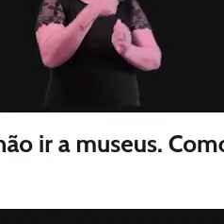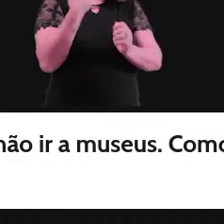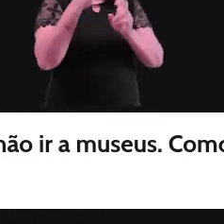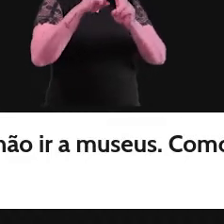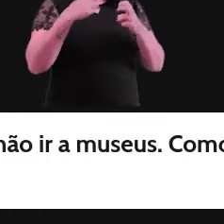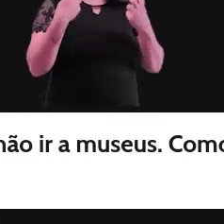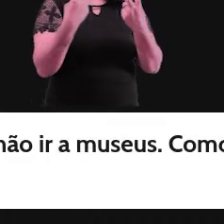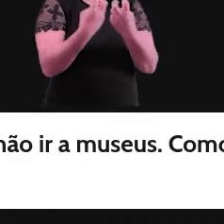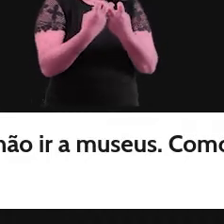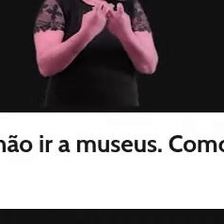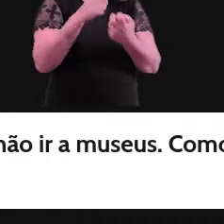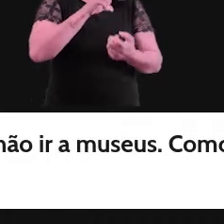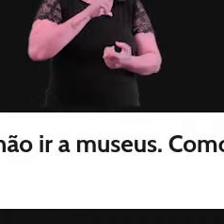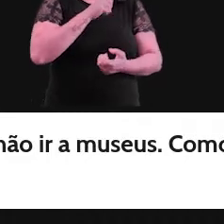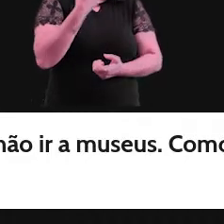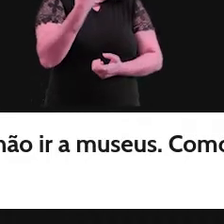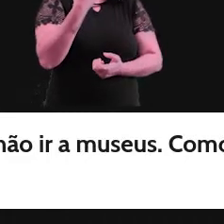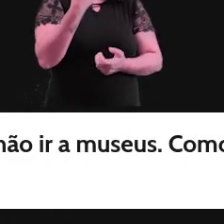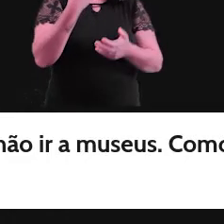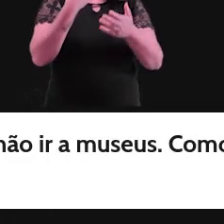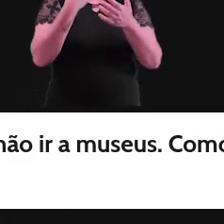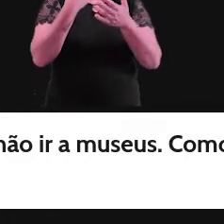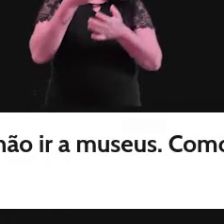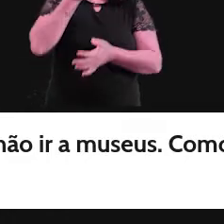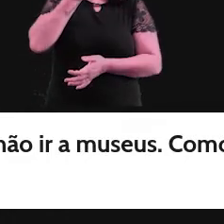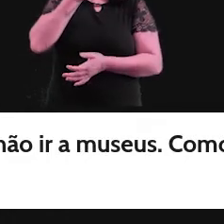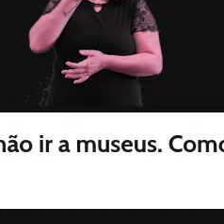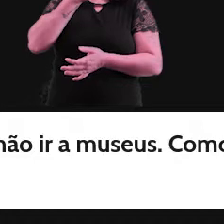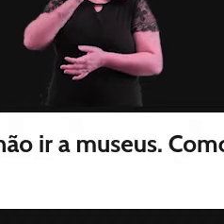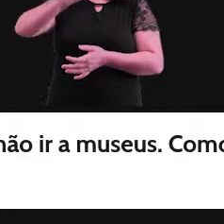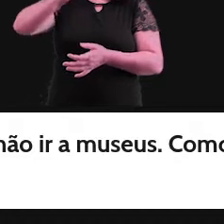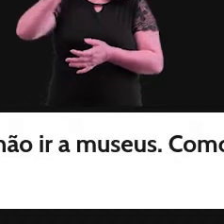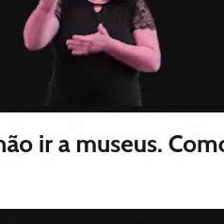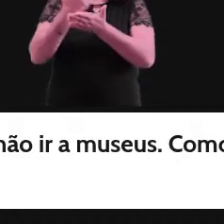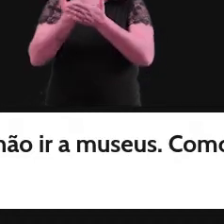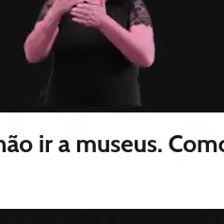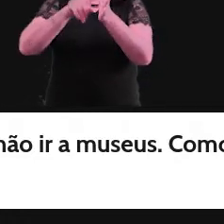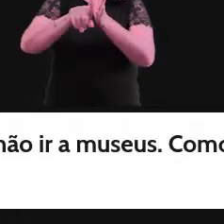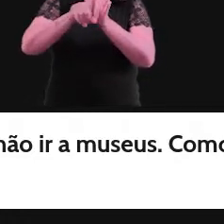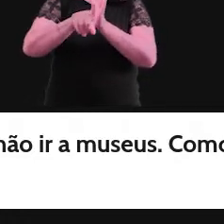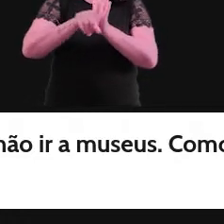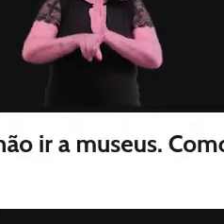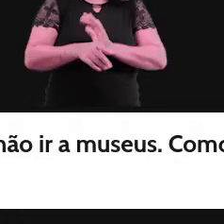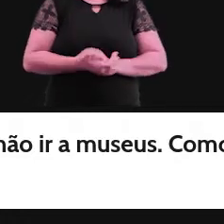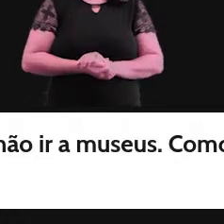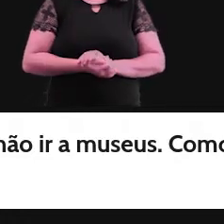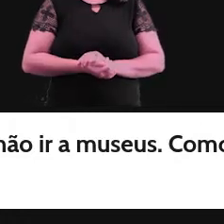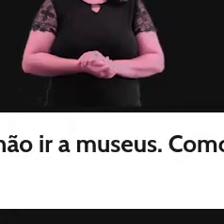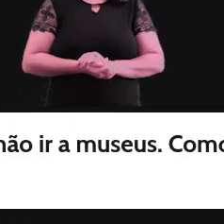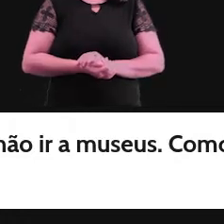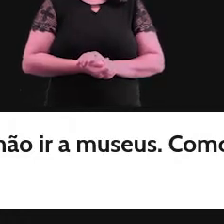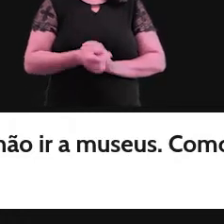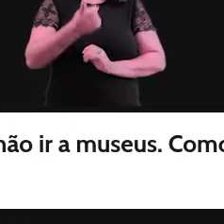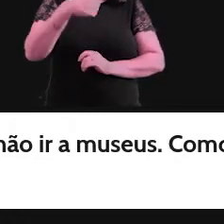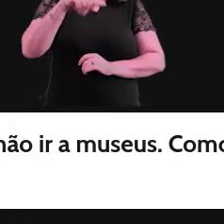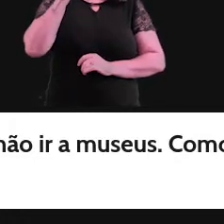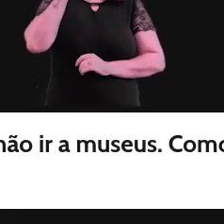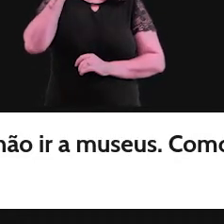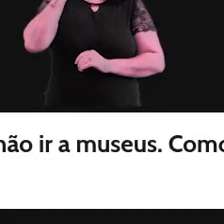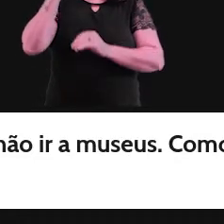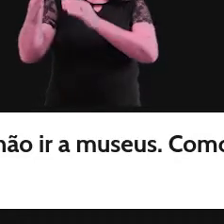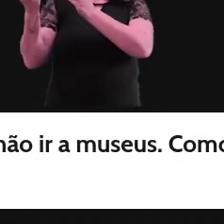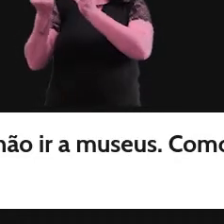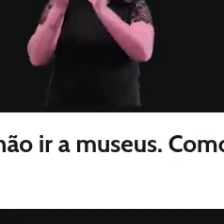conosco aqui nessa mesa. Tivemos um comentário aqui, só antes de passar para as perguntas. As meninas que estão